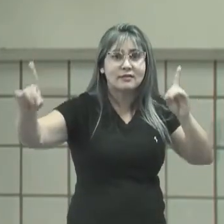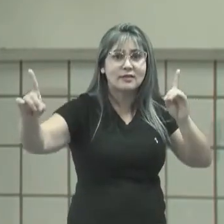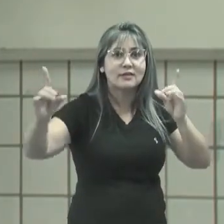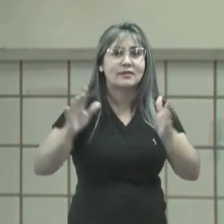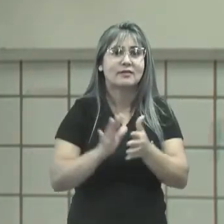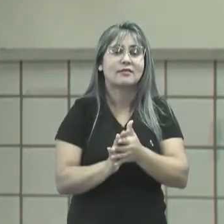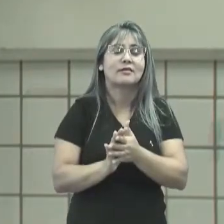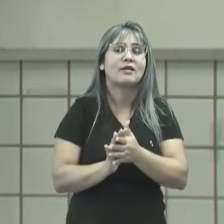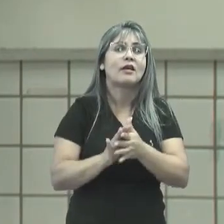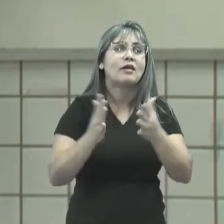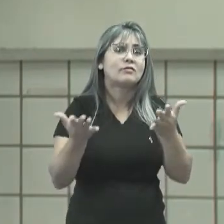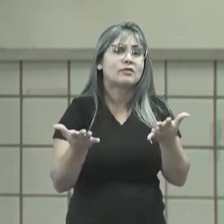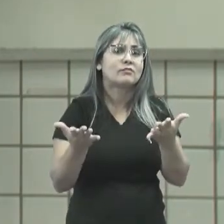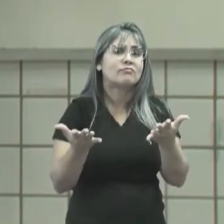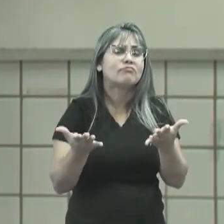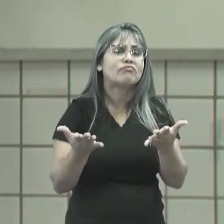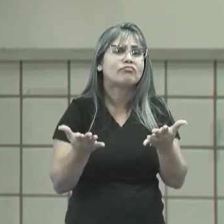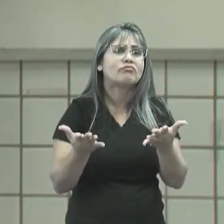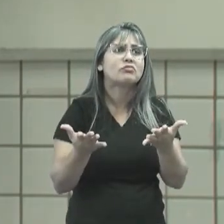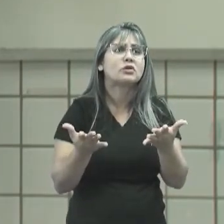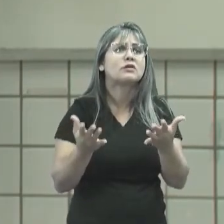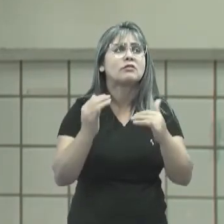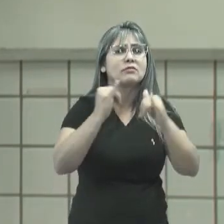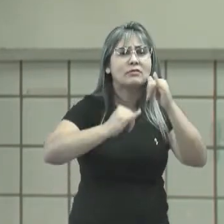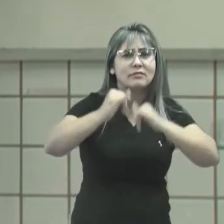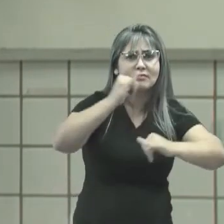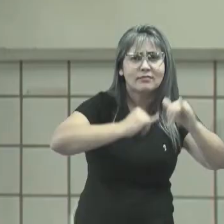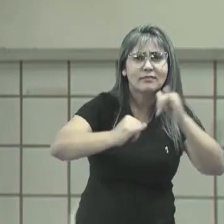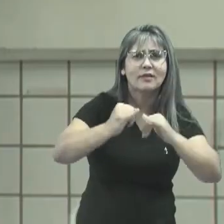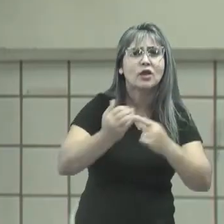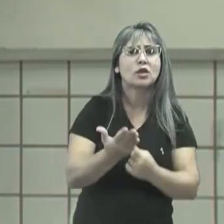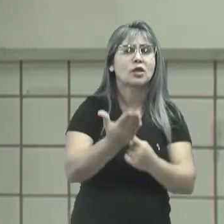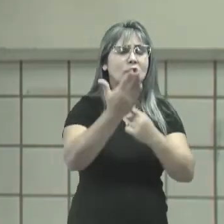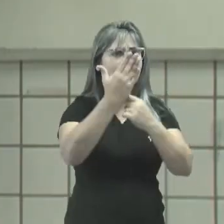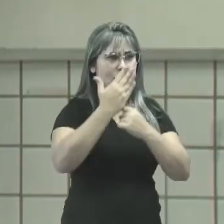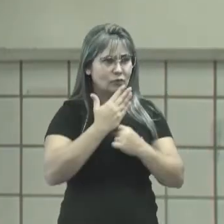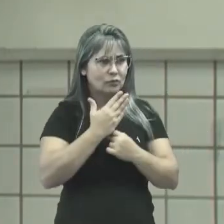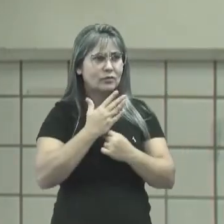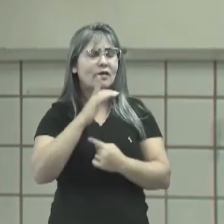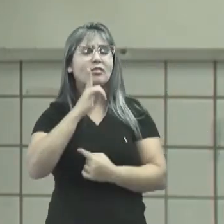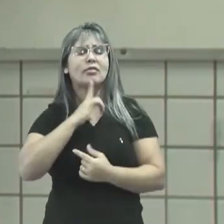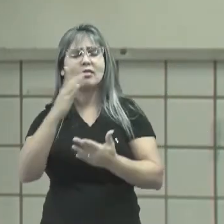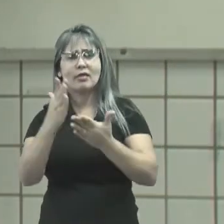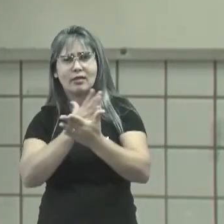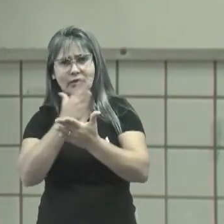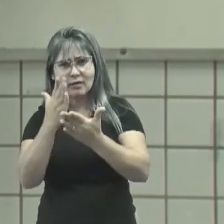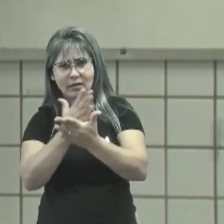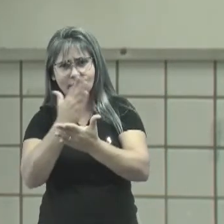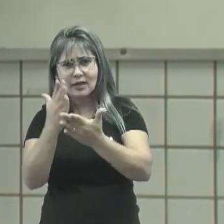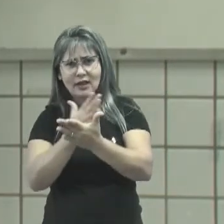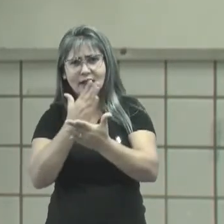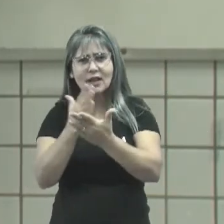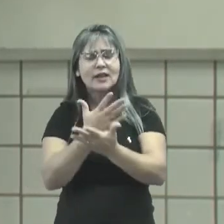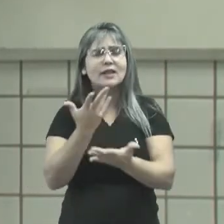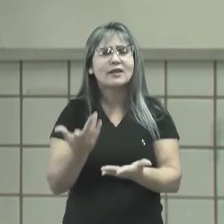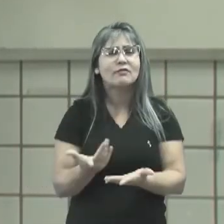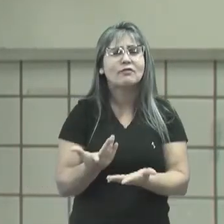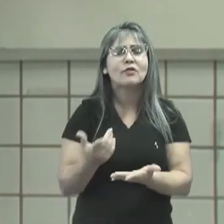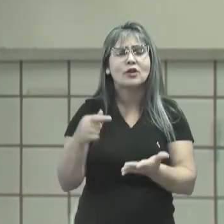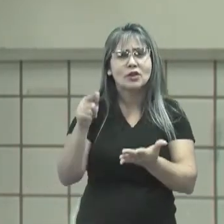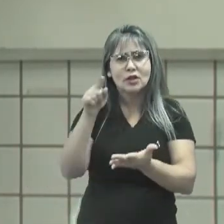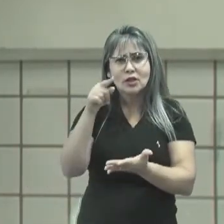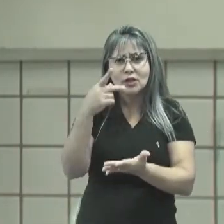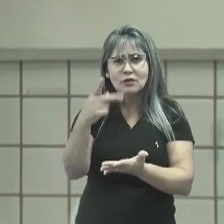dados que o pessoal, até um texto no livro de vocês, que fala sobre os nascidos de 1995. Né? Esses jovens aí,